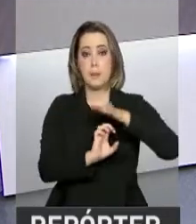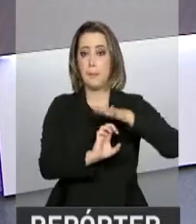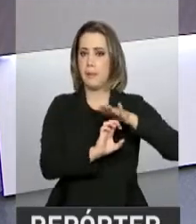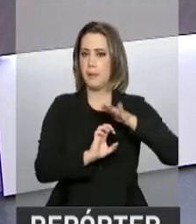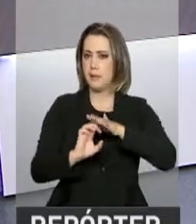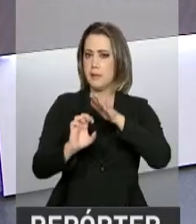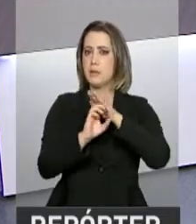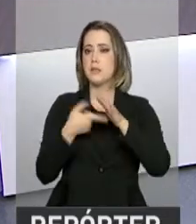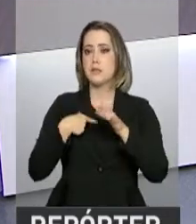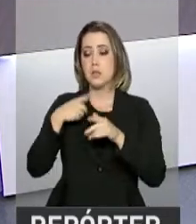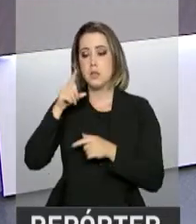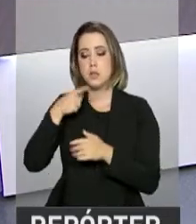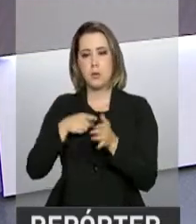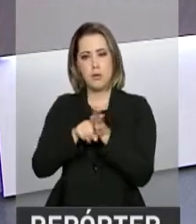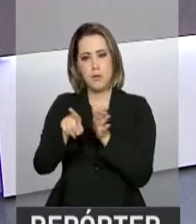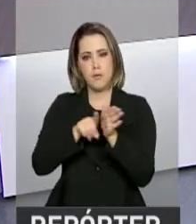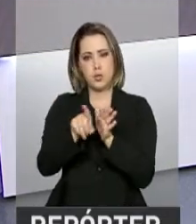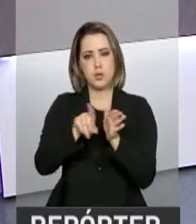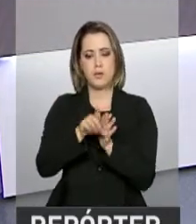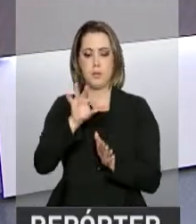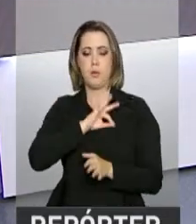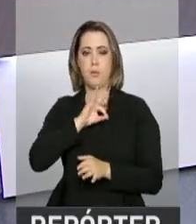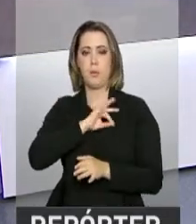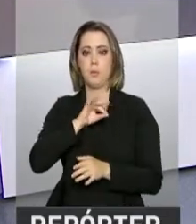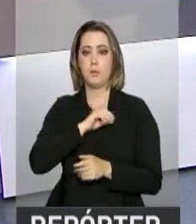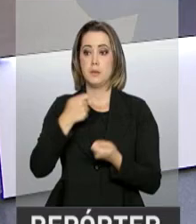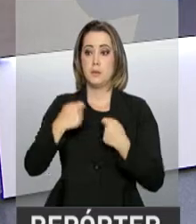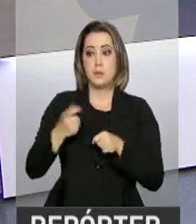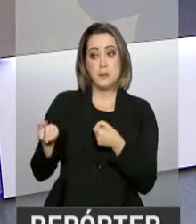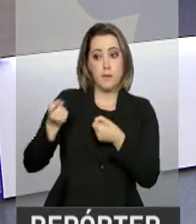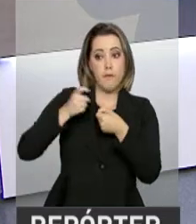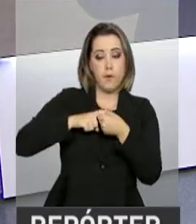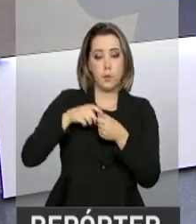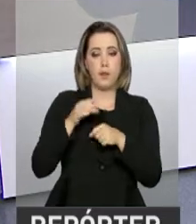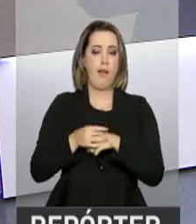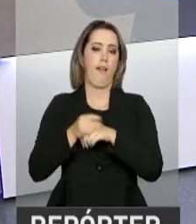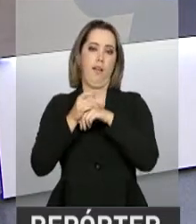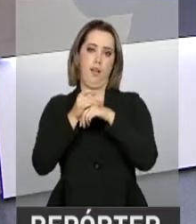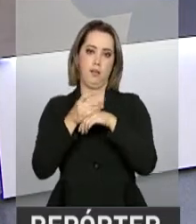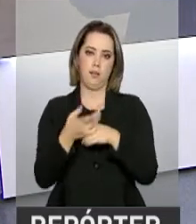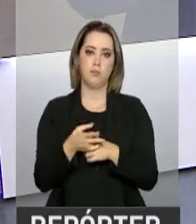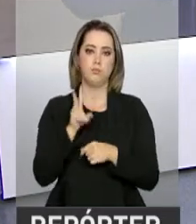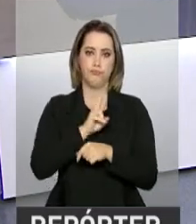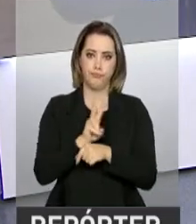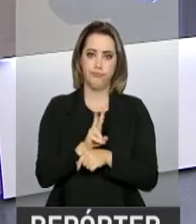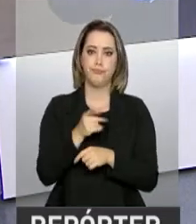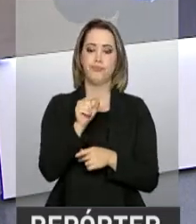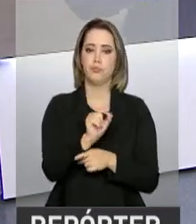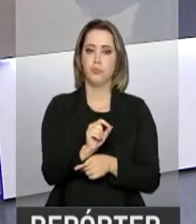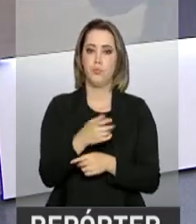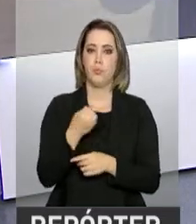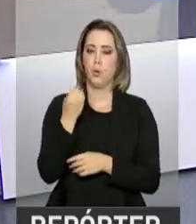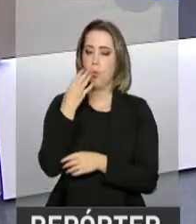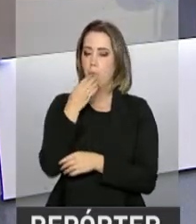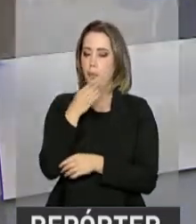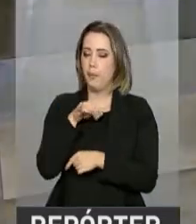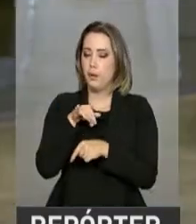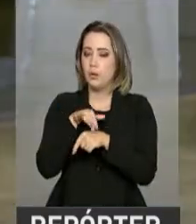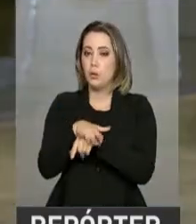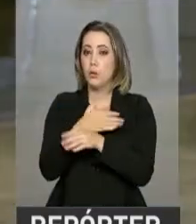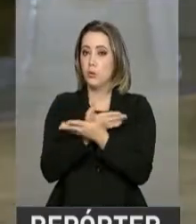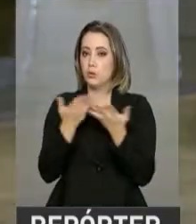carnes que já foram distribuídas nos detalhes com a repórter donna karan o lagoa na boa noite o ala roberto boa noite boa noite a